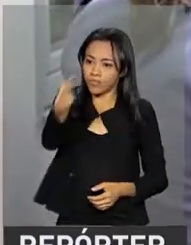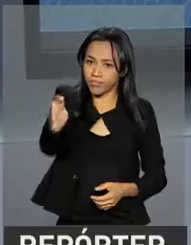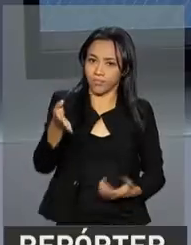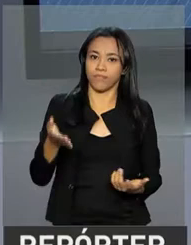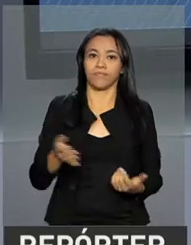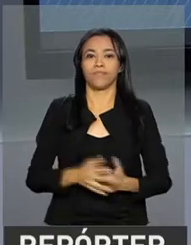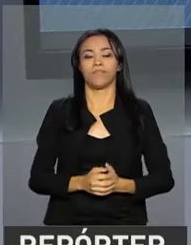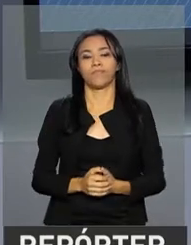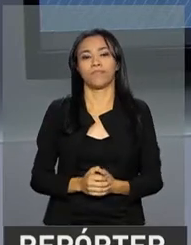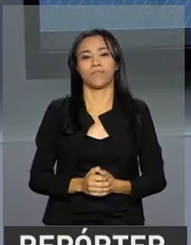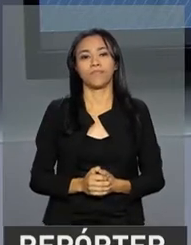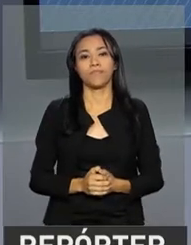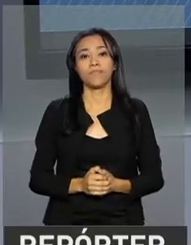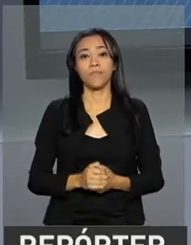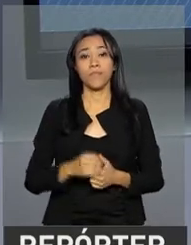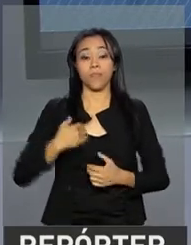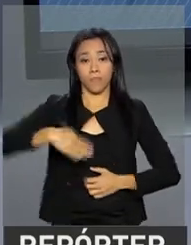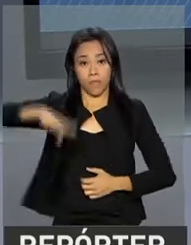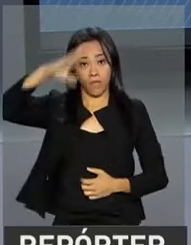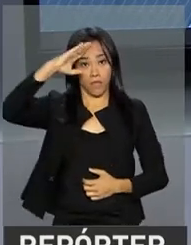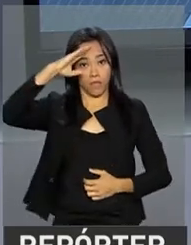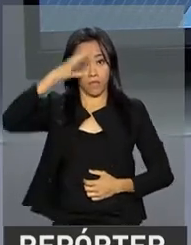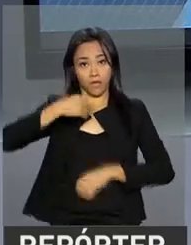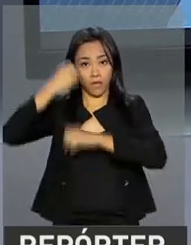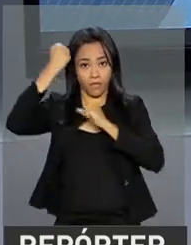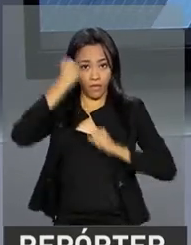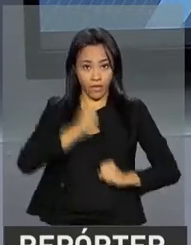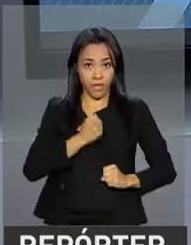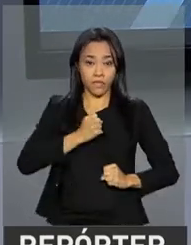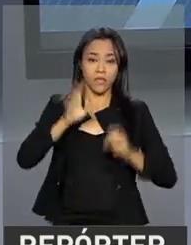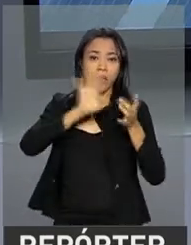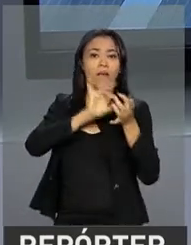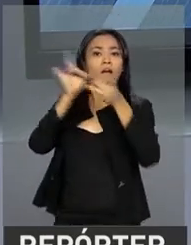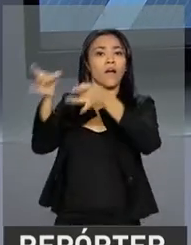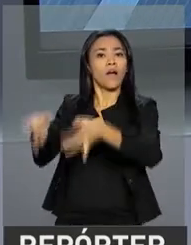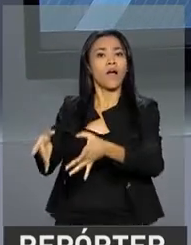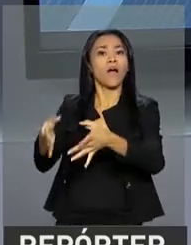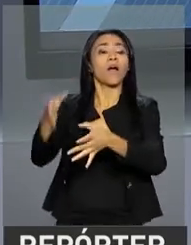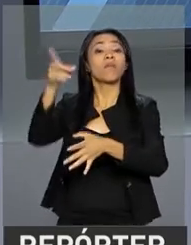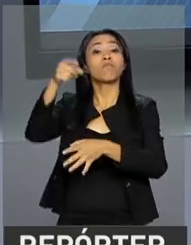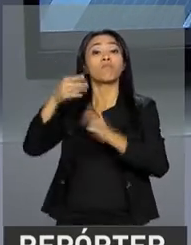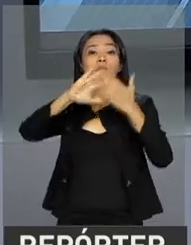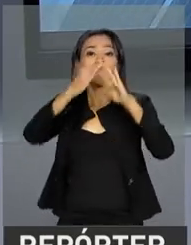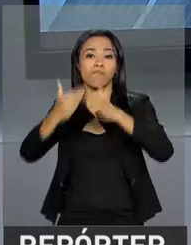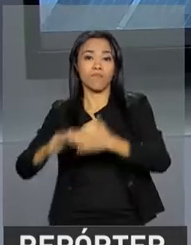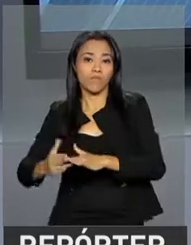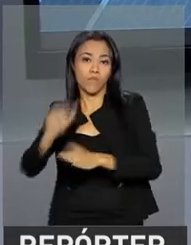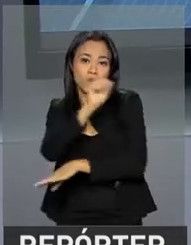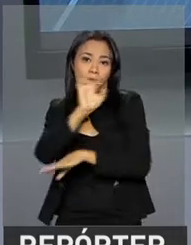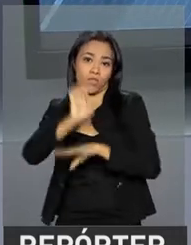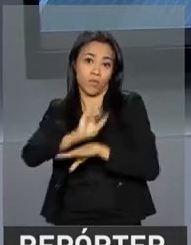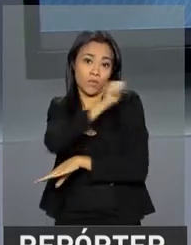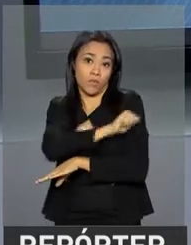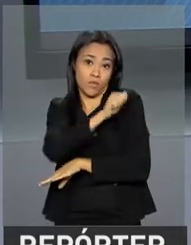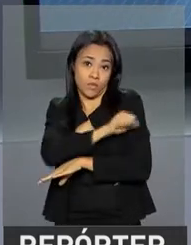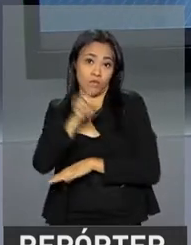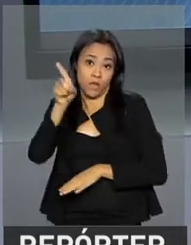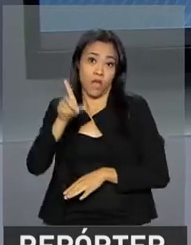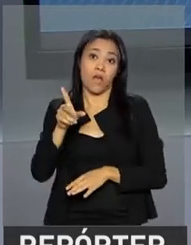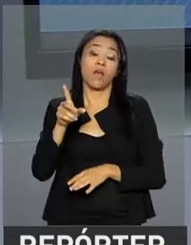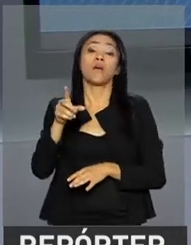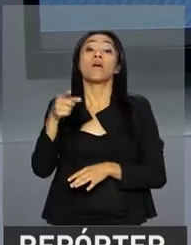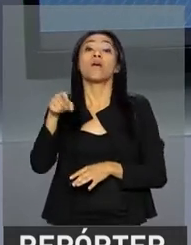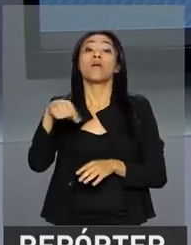eficiência. As Forças Armadas deixaram a comunidade da Rocinha hoje, após uma semana atuando na região. Cerca de